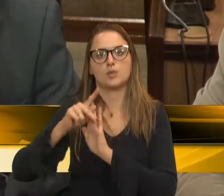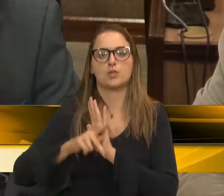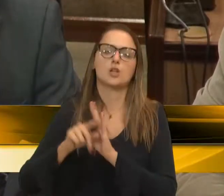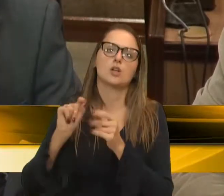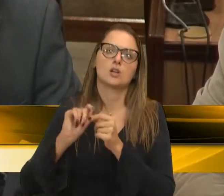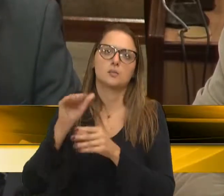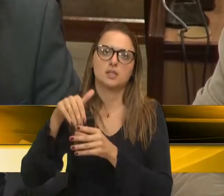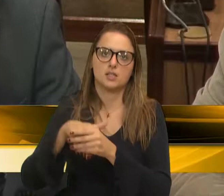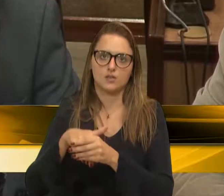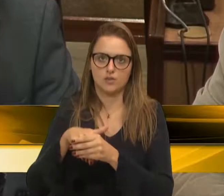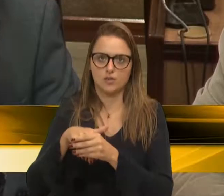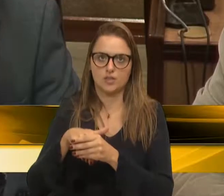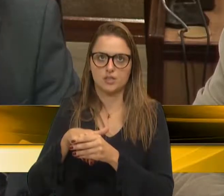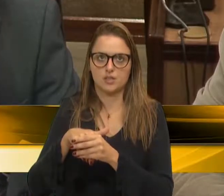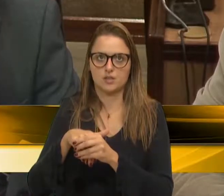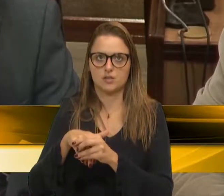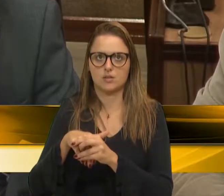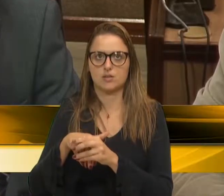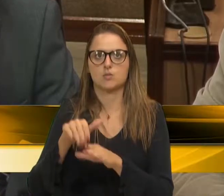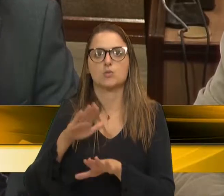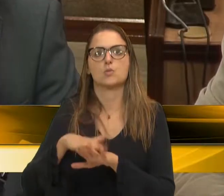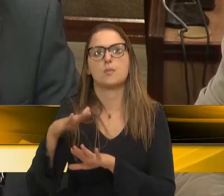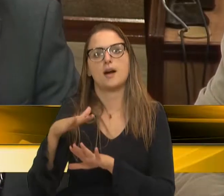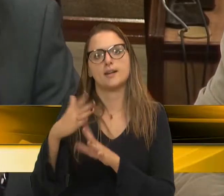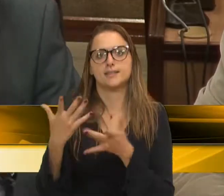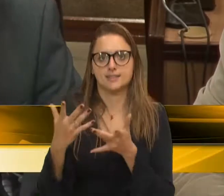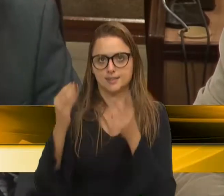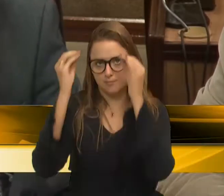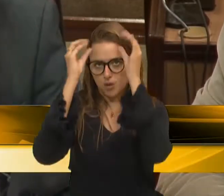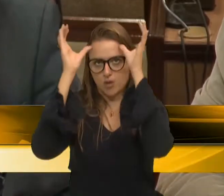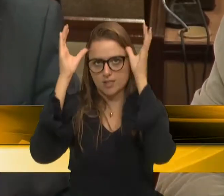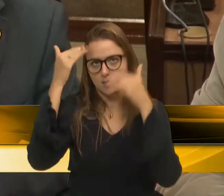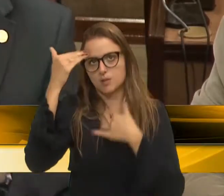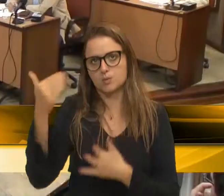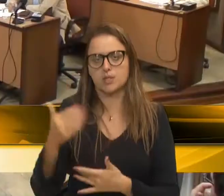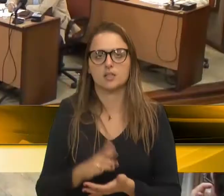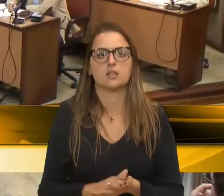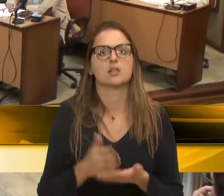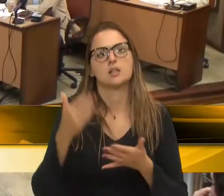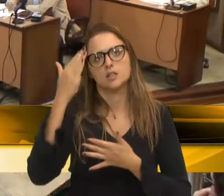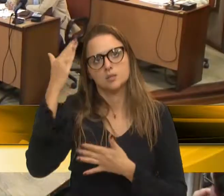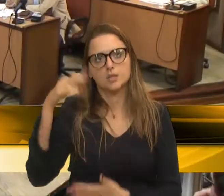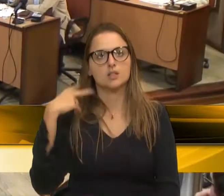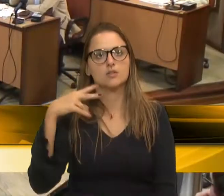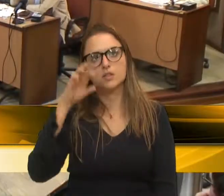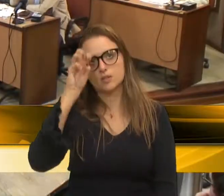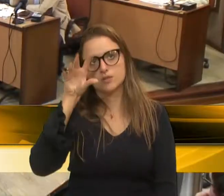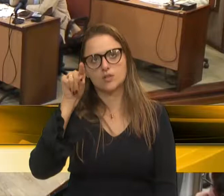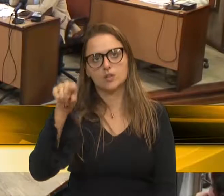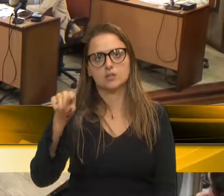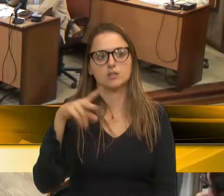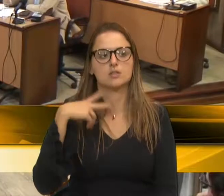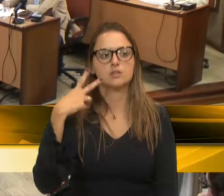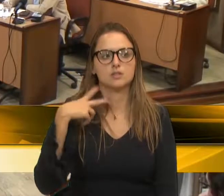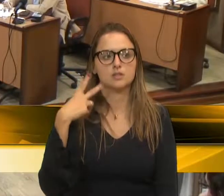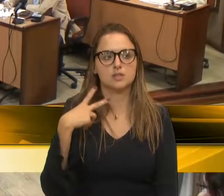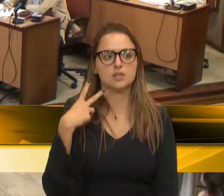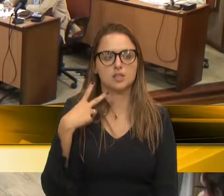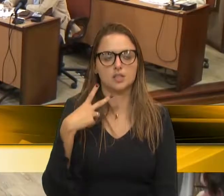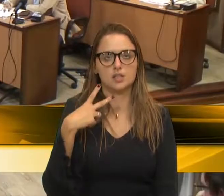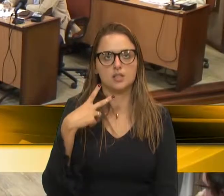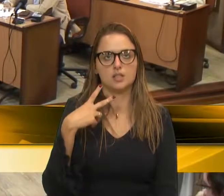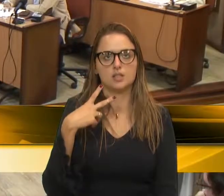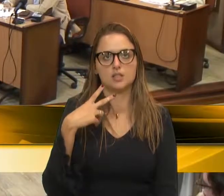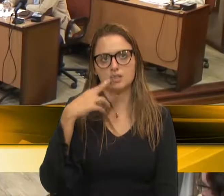esse projeto obrigado, com vereador. mais reverência. Muito obrigado. Muito obrigado, vereador Fiuza. Vereador Velocino,